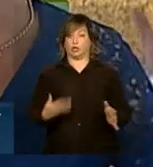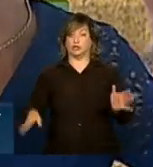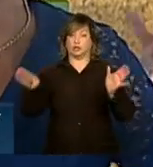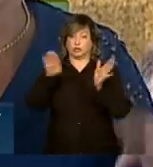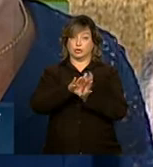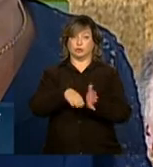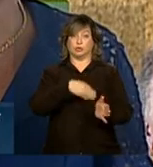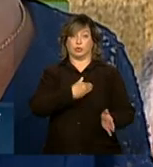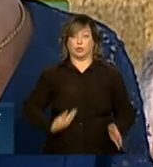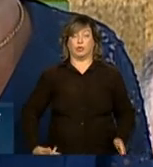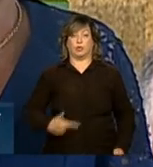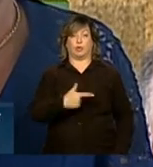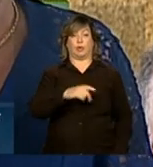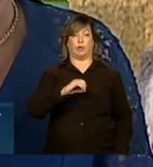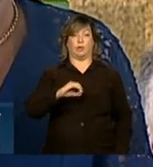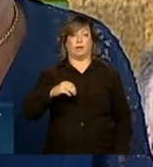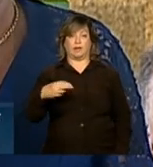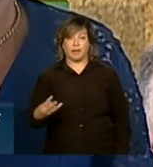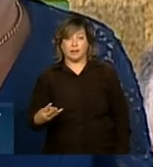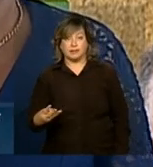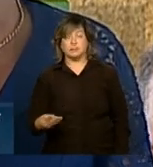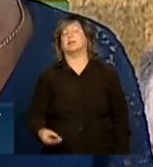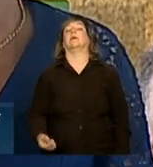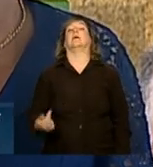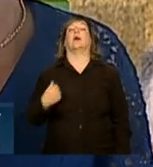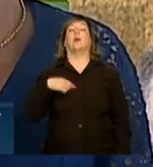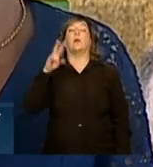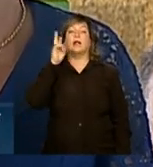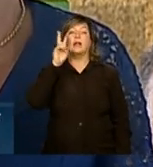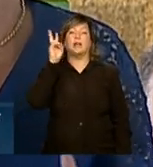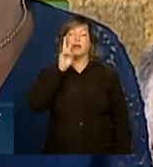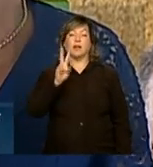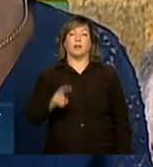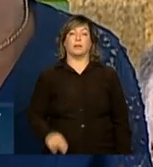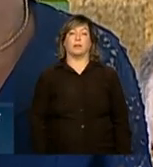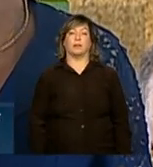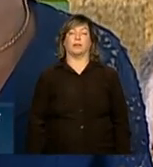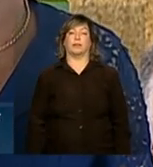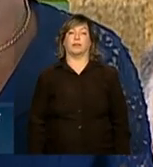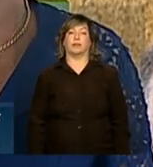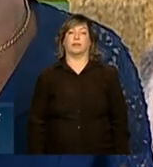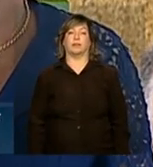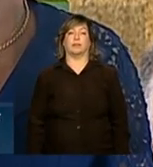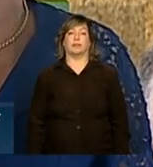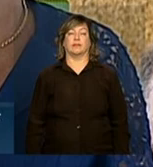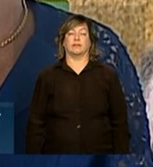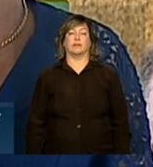em 2003, eu lembro que